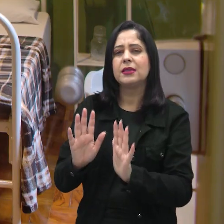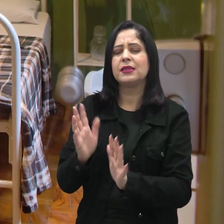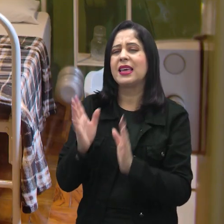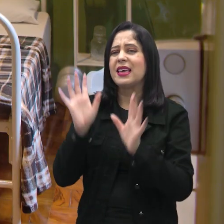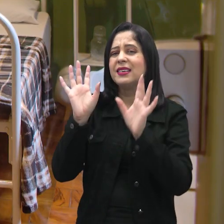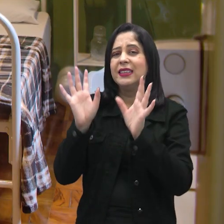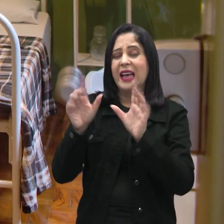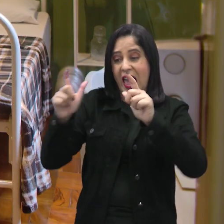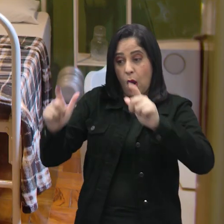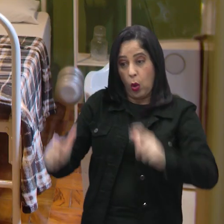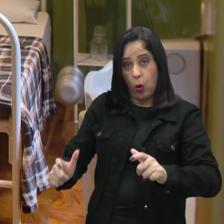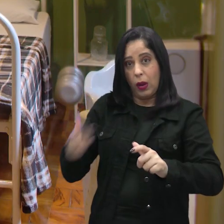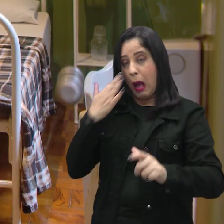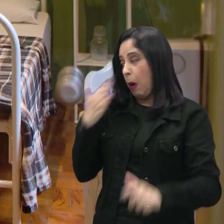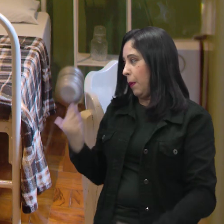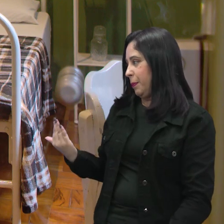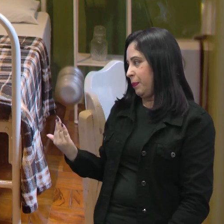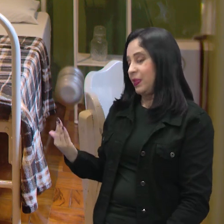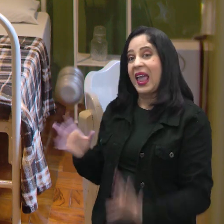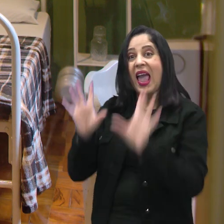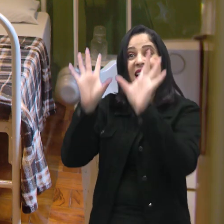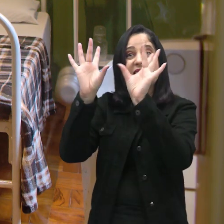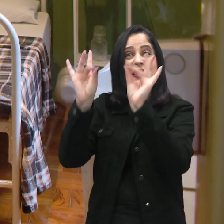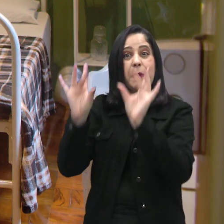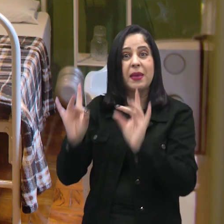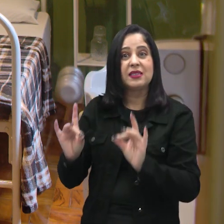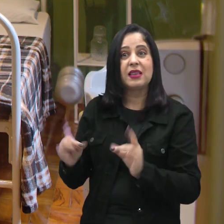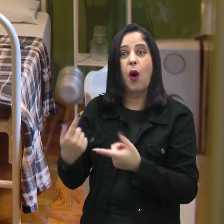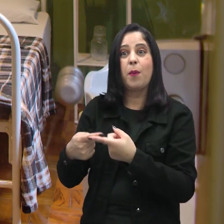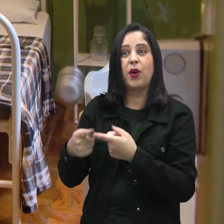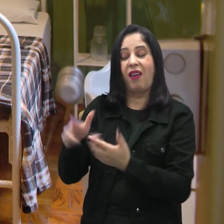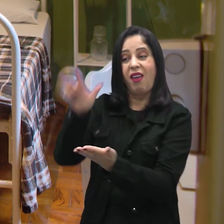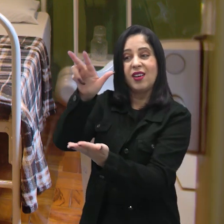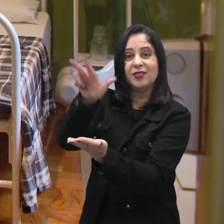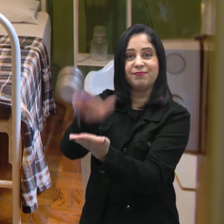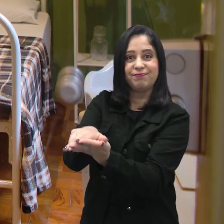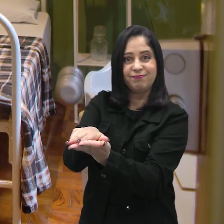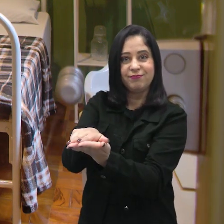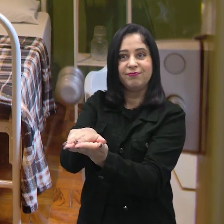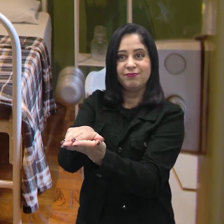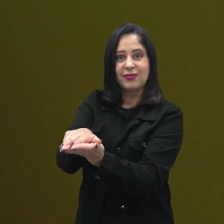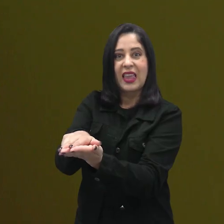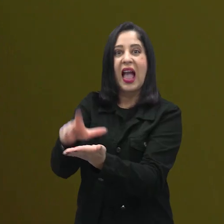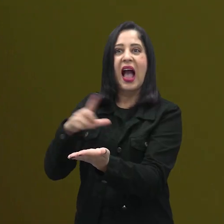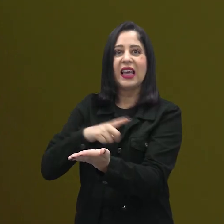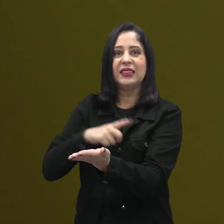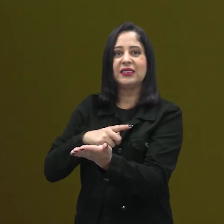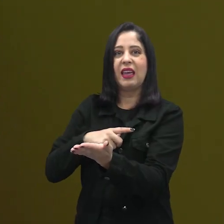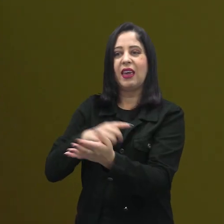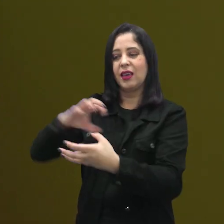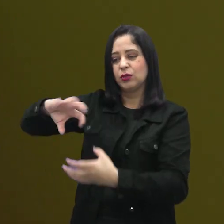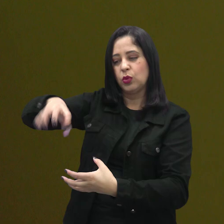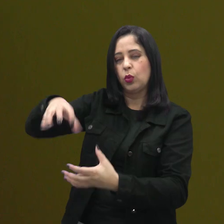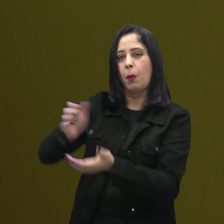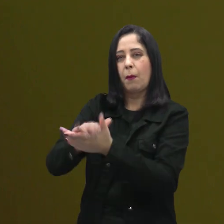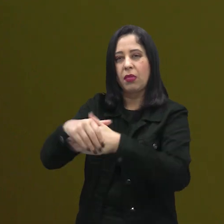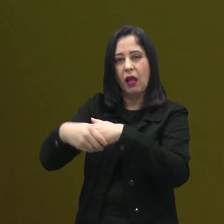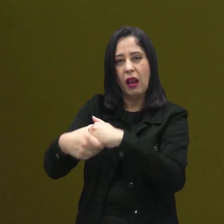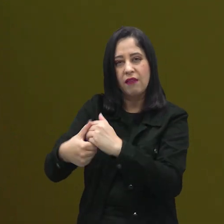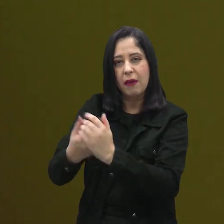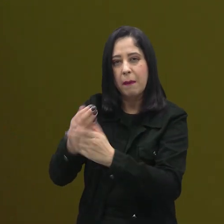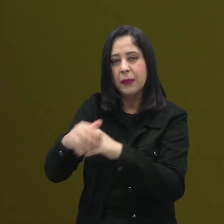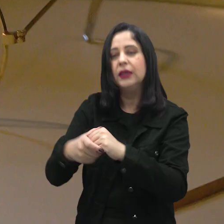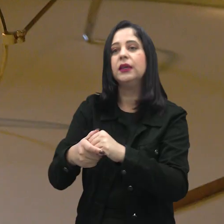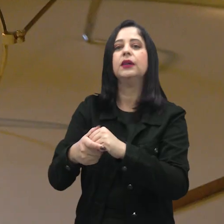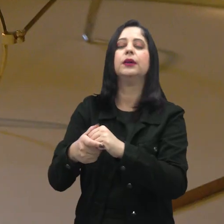Porém, especificamente este local é o local reservado de fato à sua memória, porque aqui uma copa, cozinha que foram adaptadas